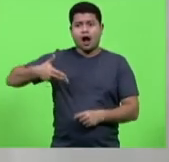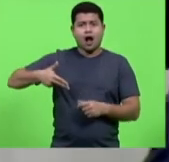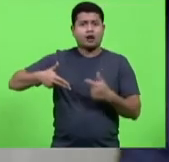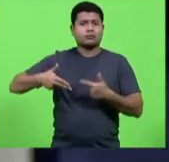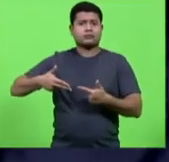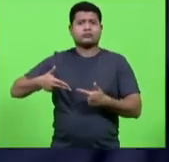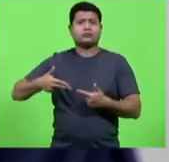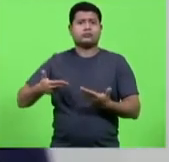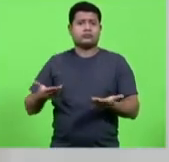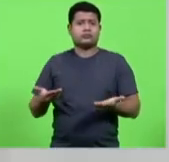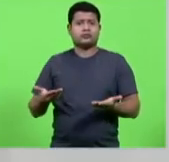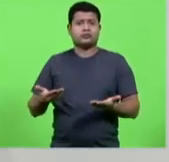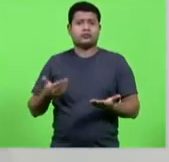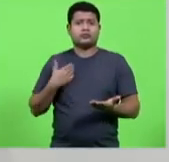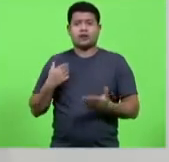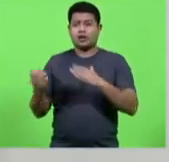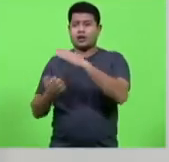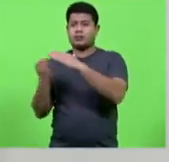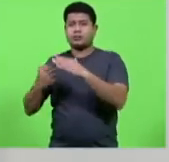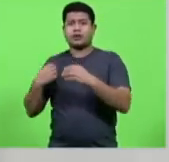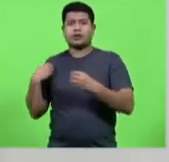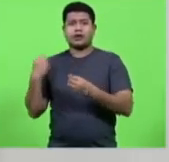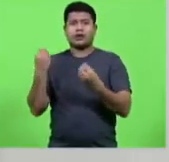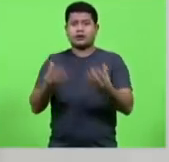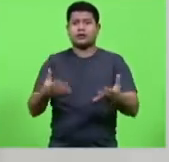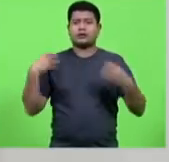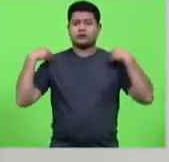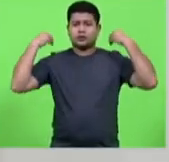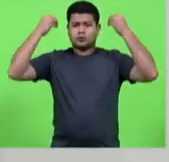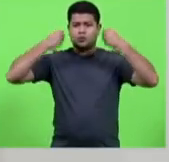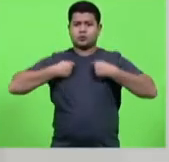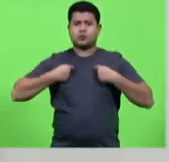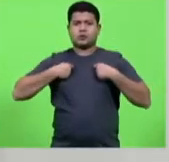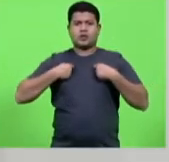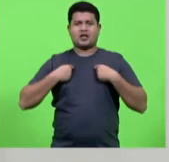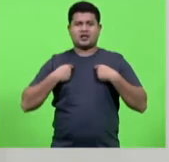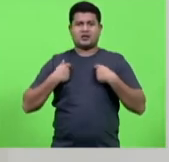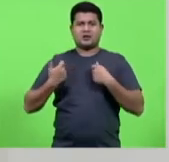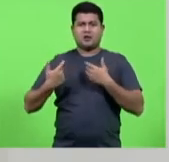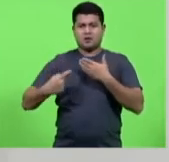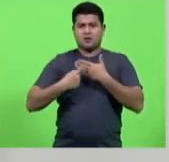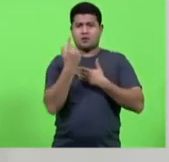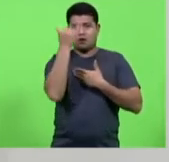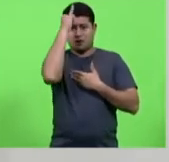empresários dão colete, uniforme,